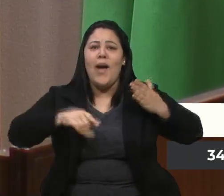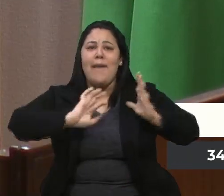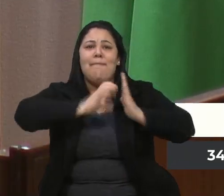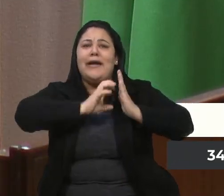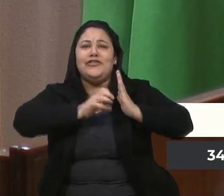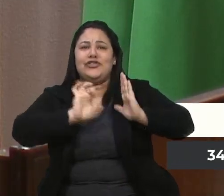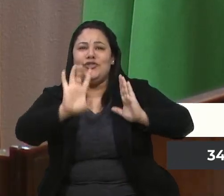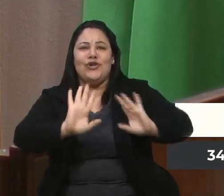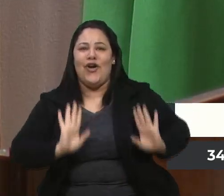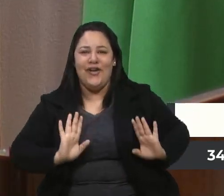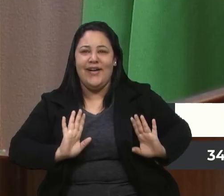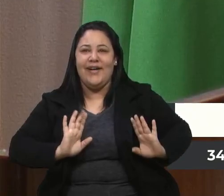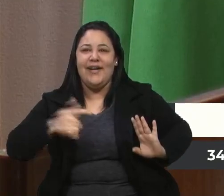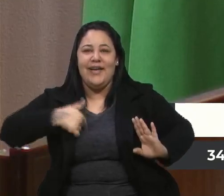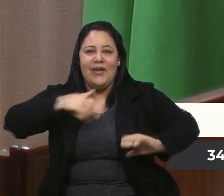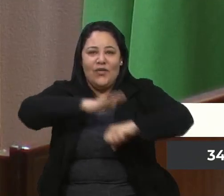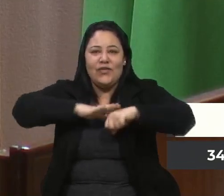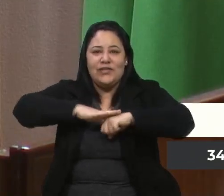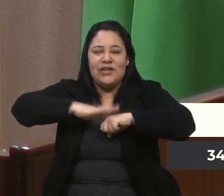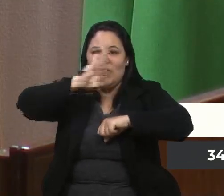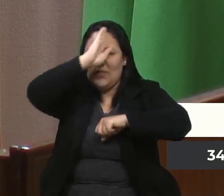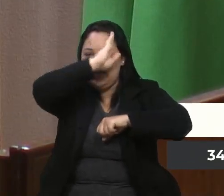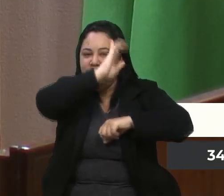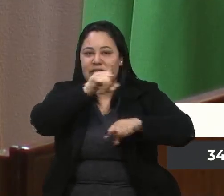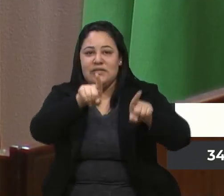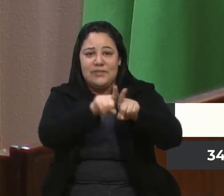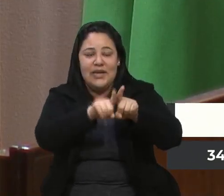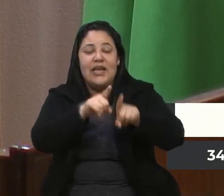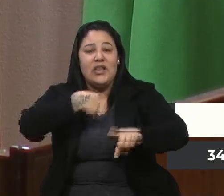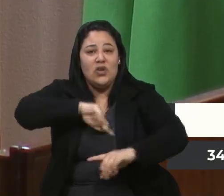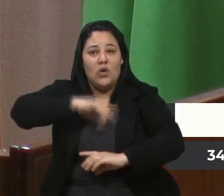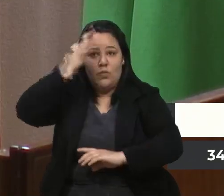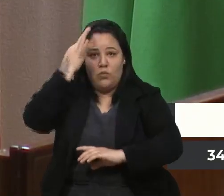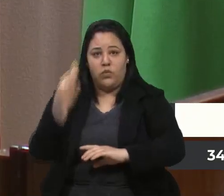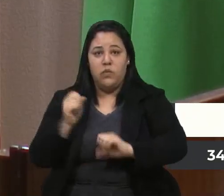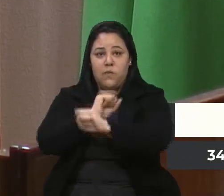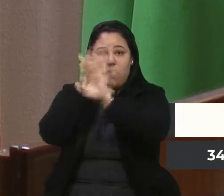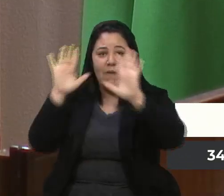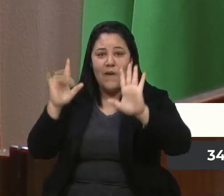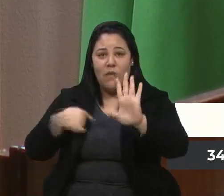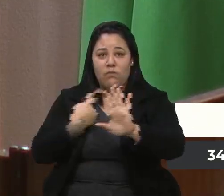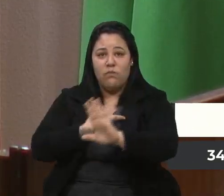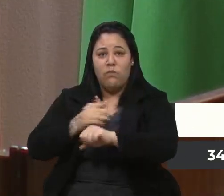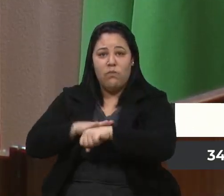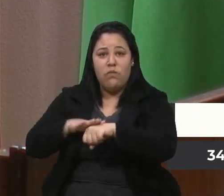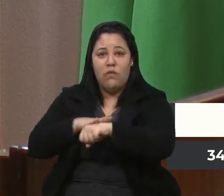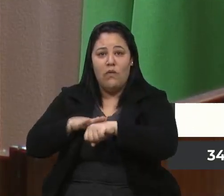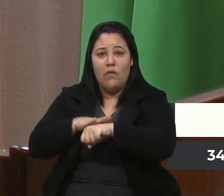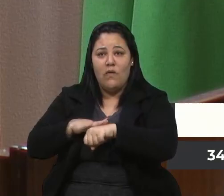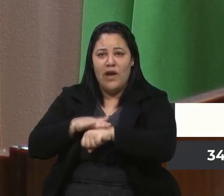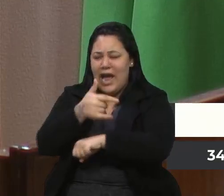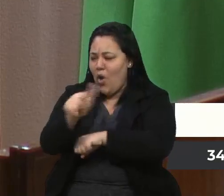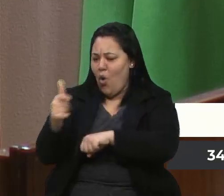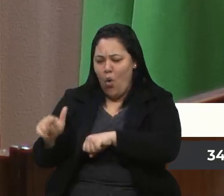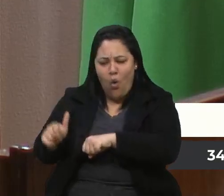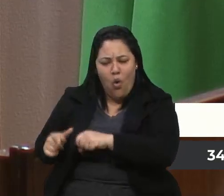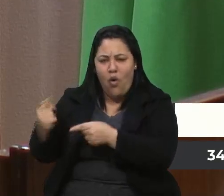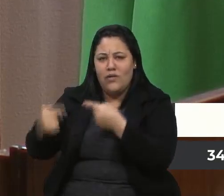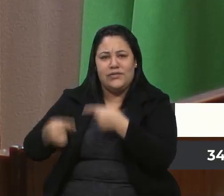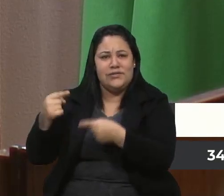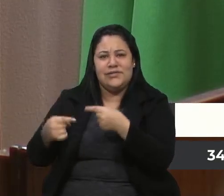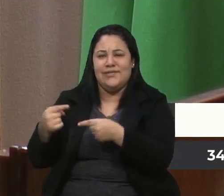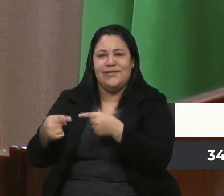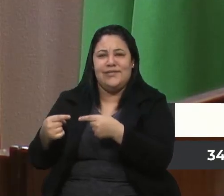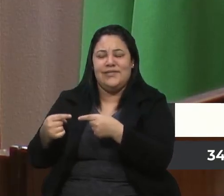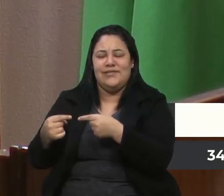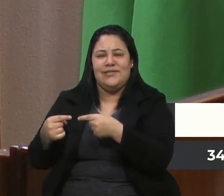o vereador Bressan, e nós entendemos claramente nessa conversa que era uma outra discussão, que não era uma